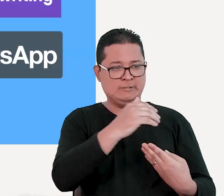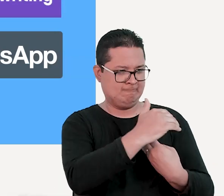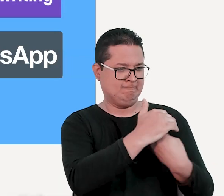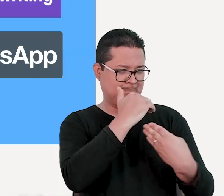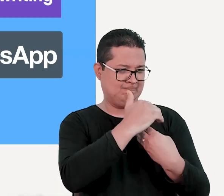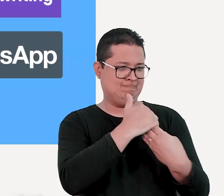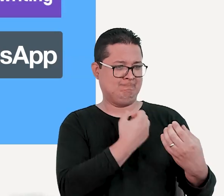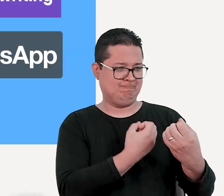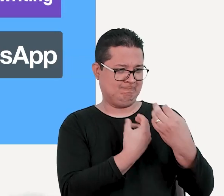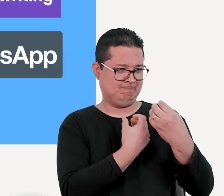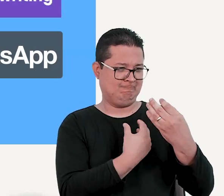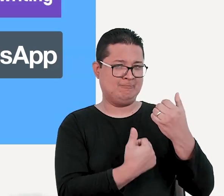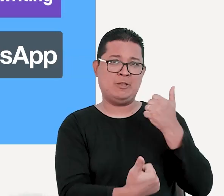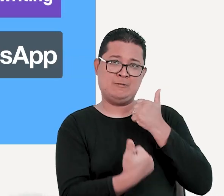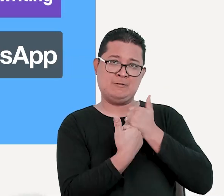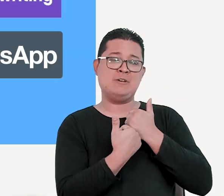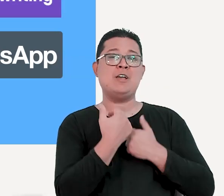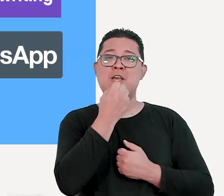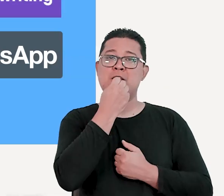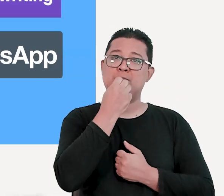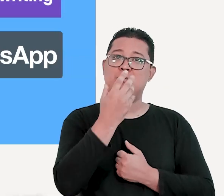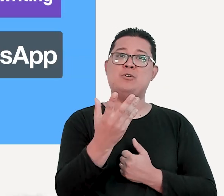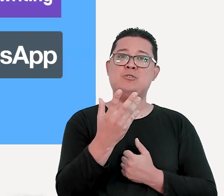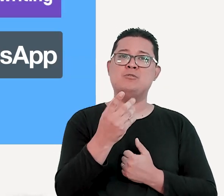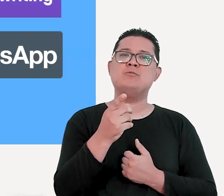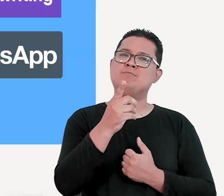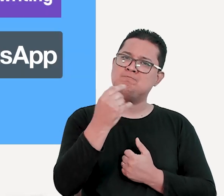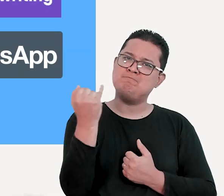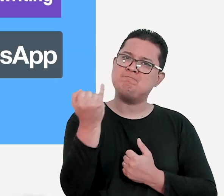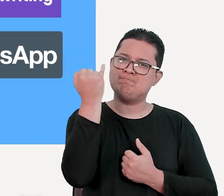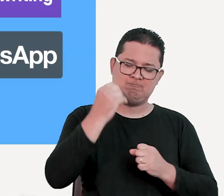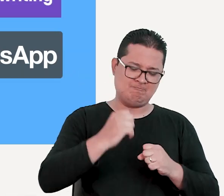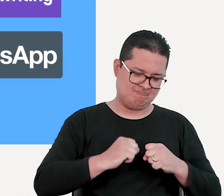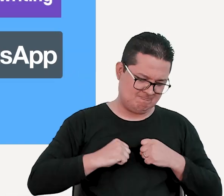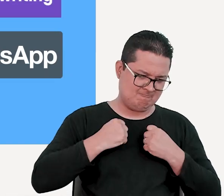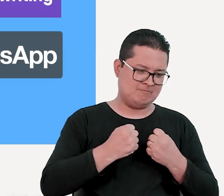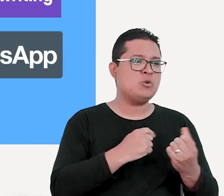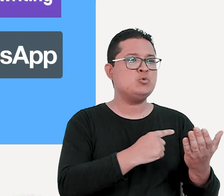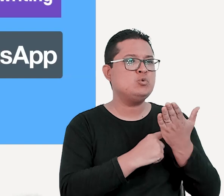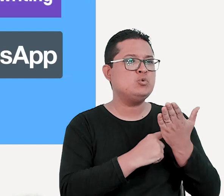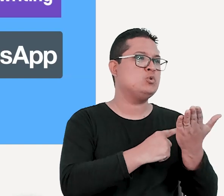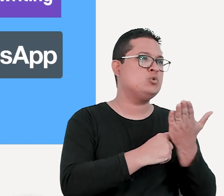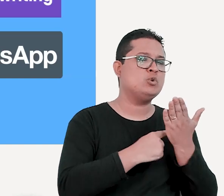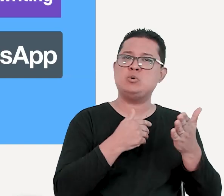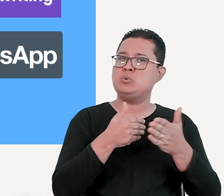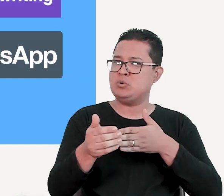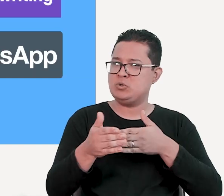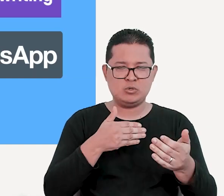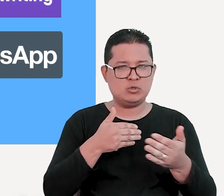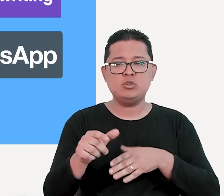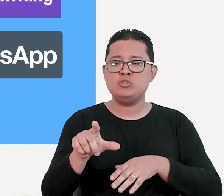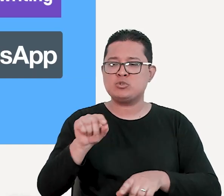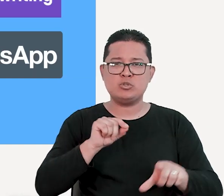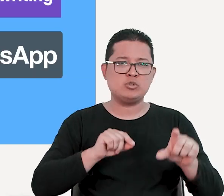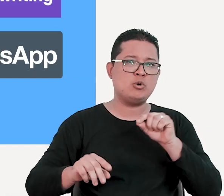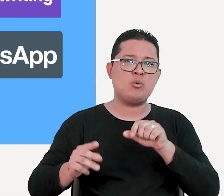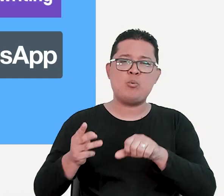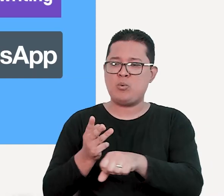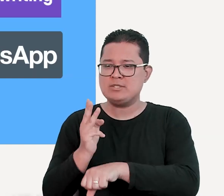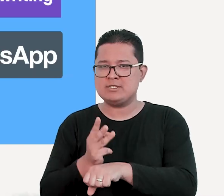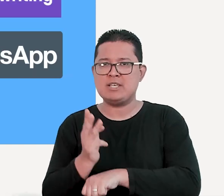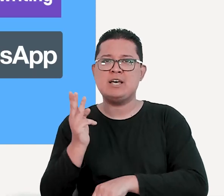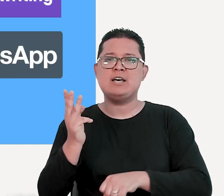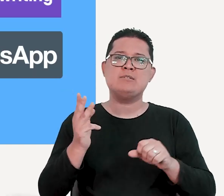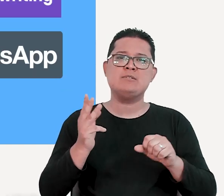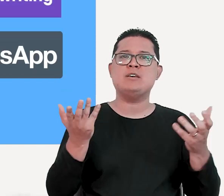para te ajudar também. Então, vale a pena buscar ajuda, independente de qual seja o canal que você queira, o WhatsApp, no clube